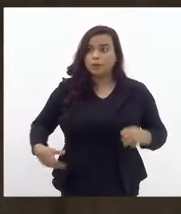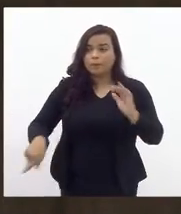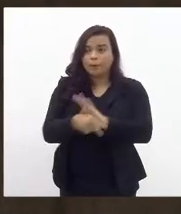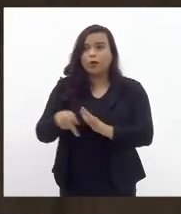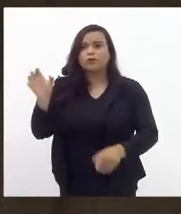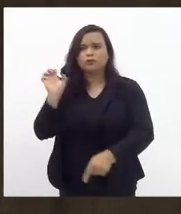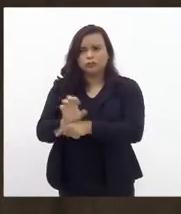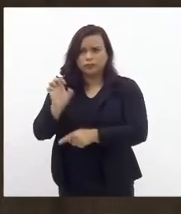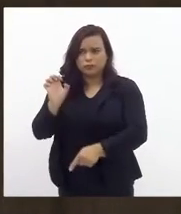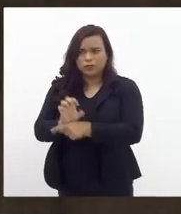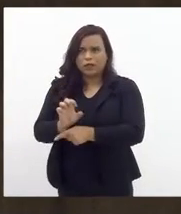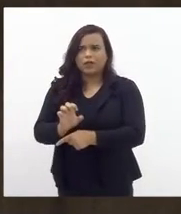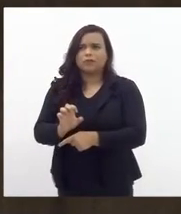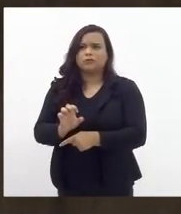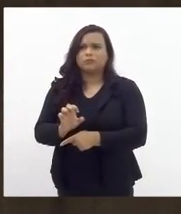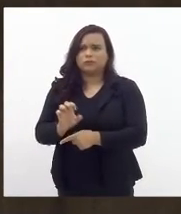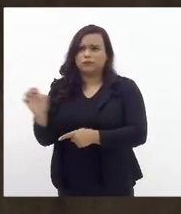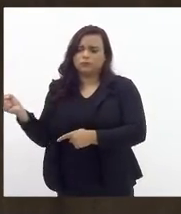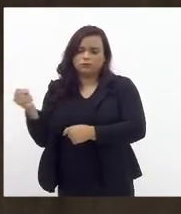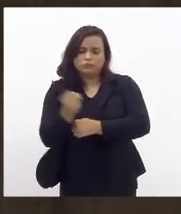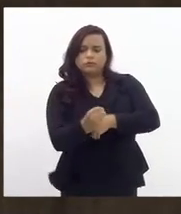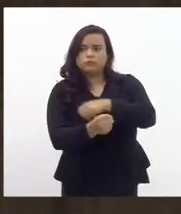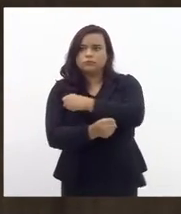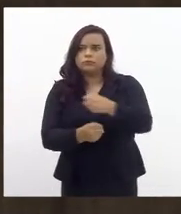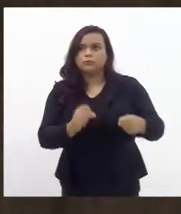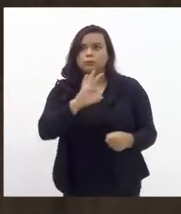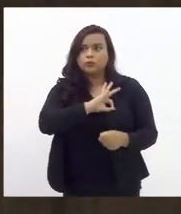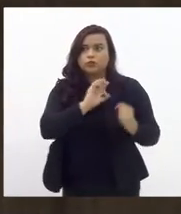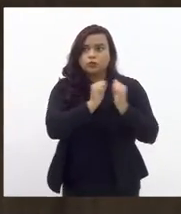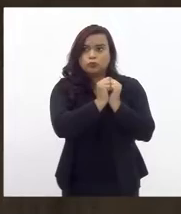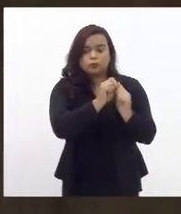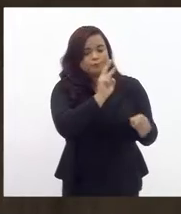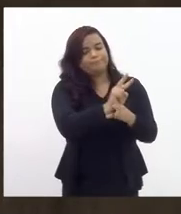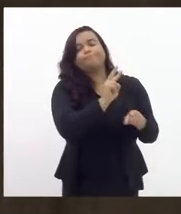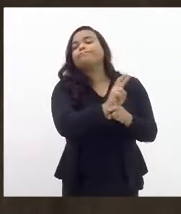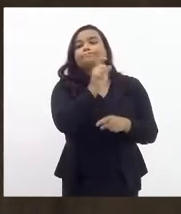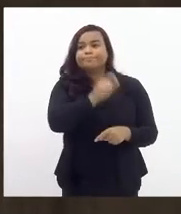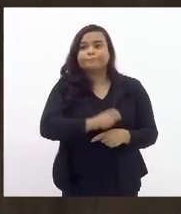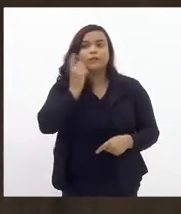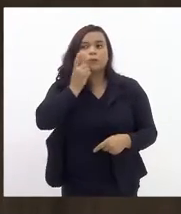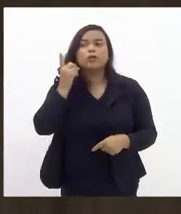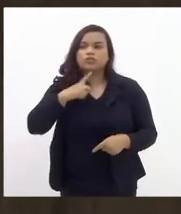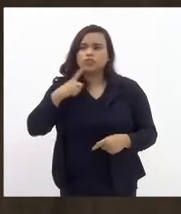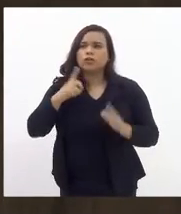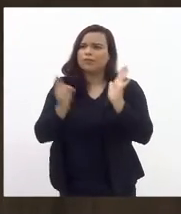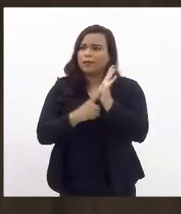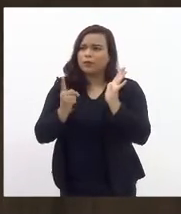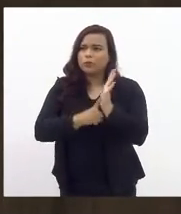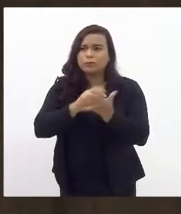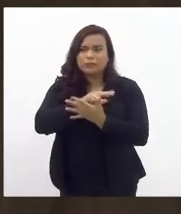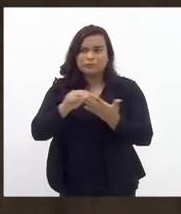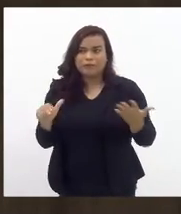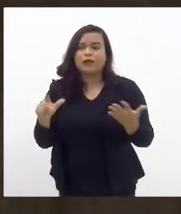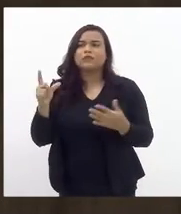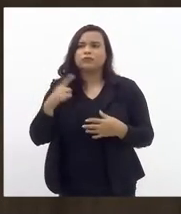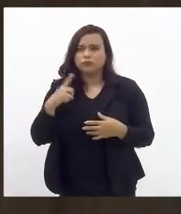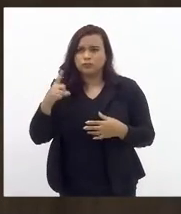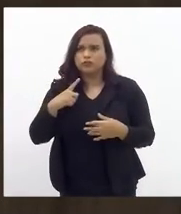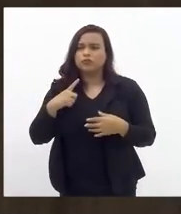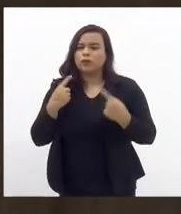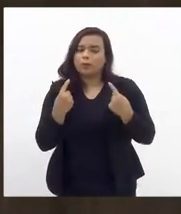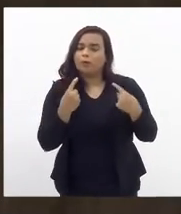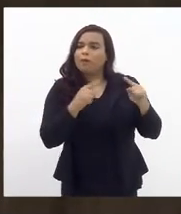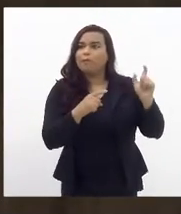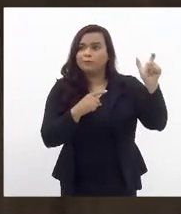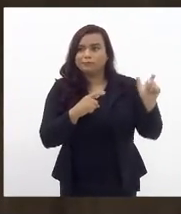estado que botou os policiais lá, porque realmente tinha denúncia, realmente tinha